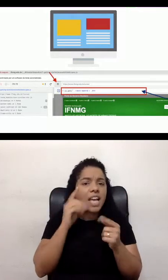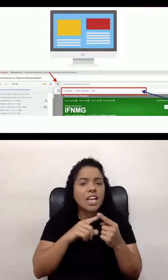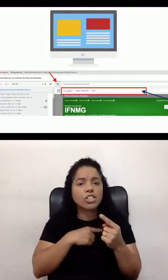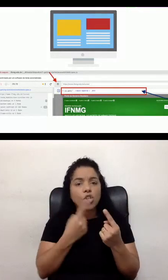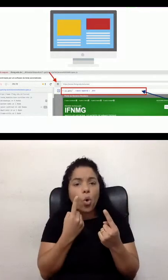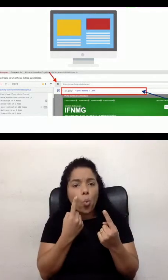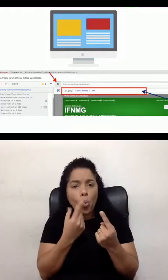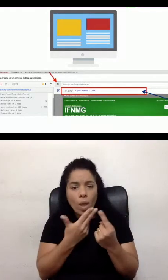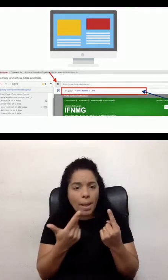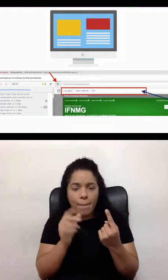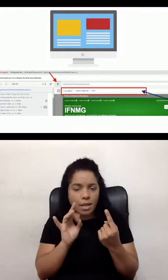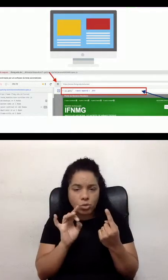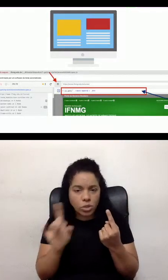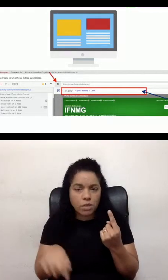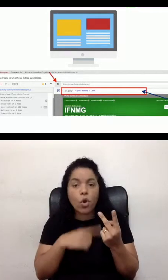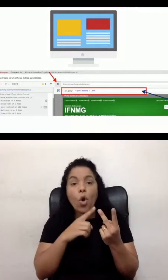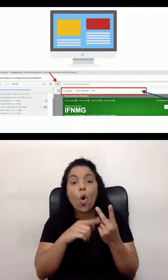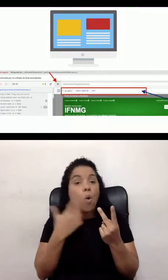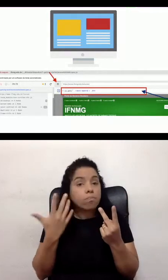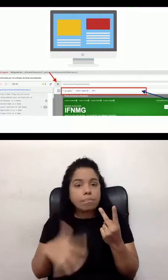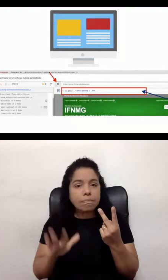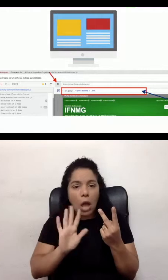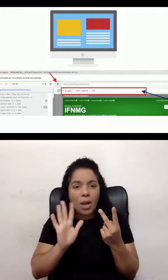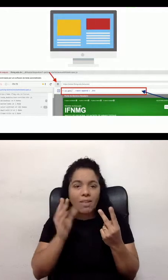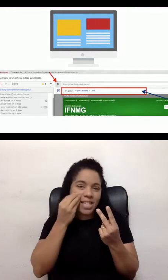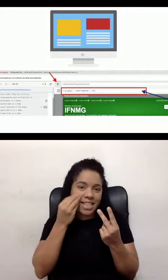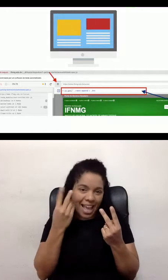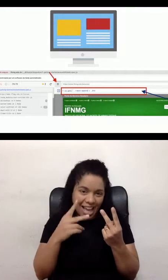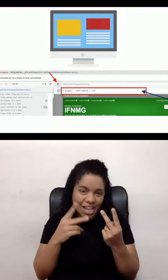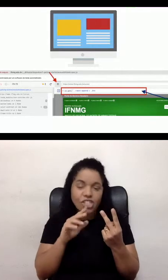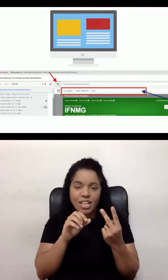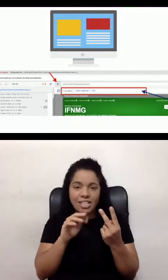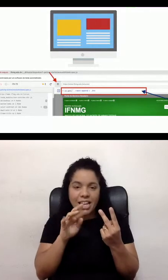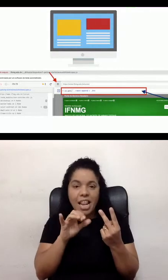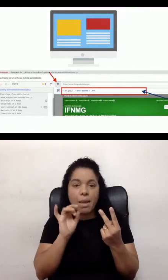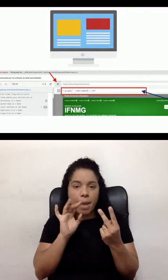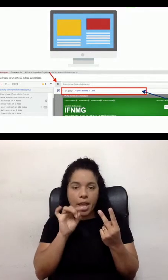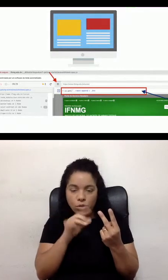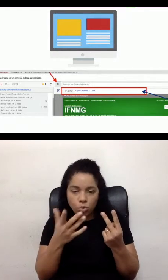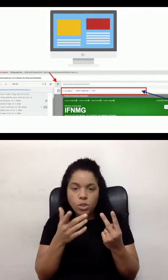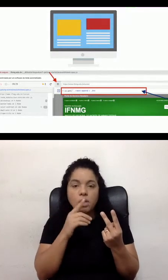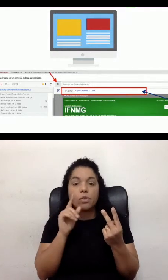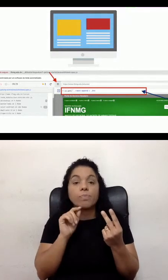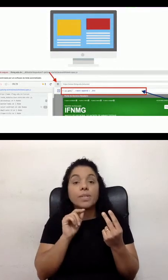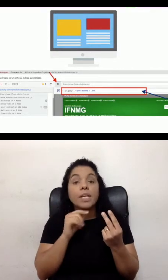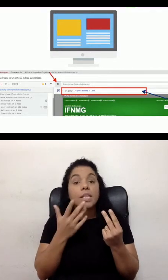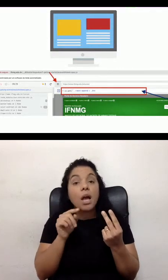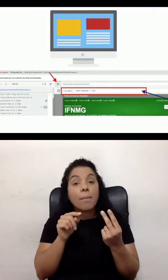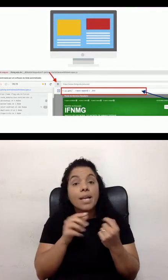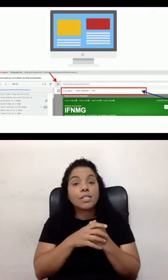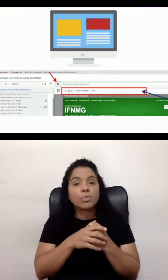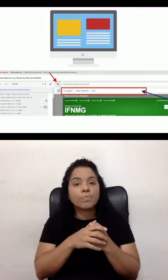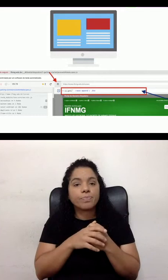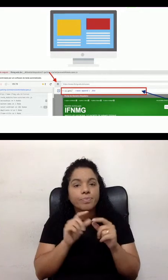elemento exclusivo, ou você não quer fazer o teste daquele elemento exclusivo. É isso, gente. Você